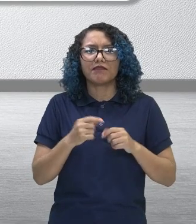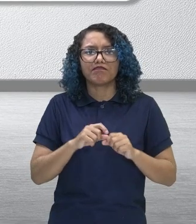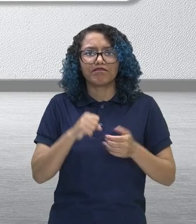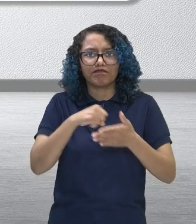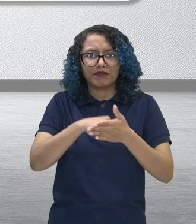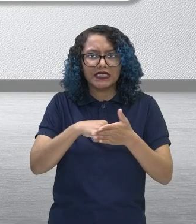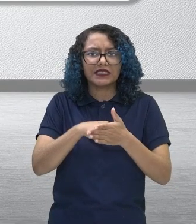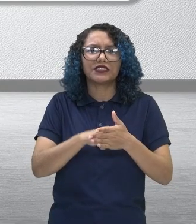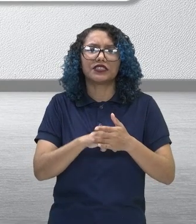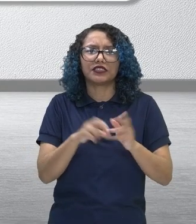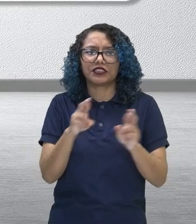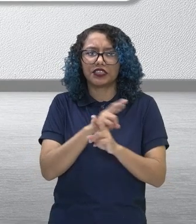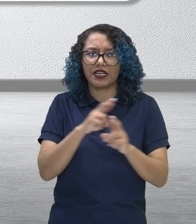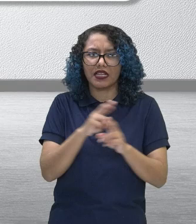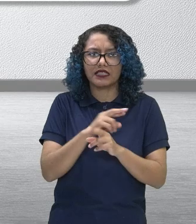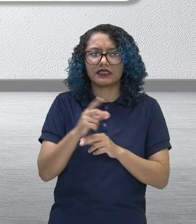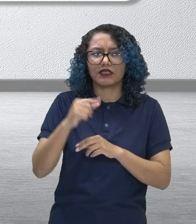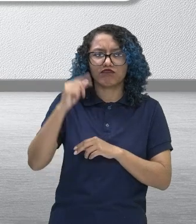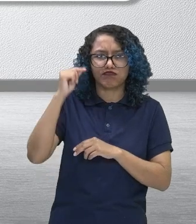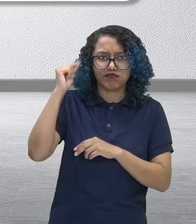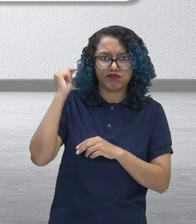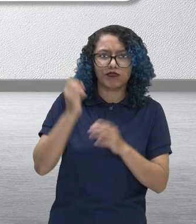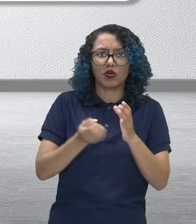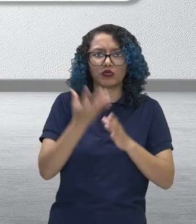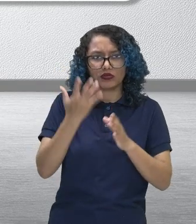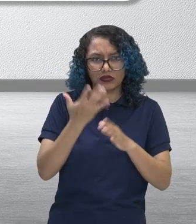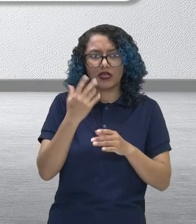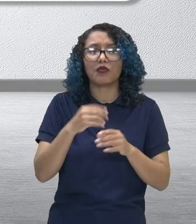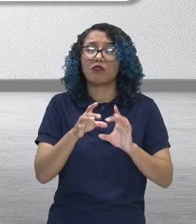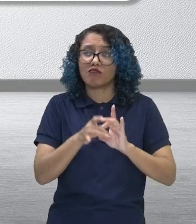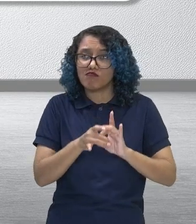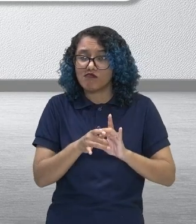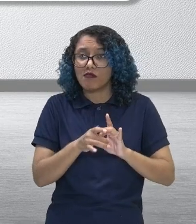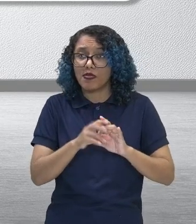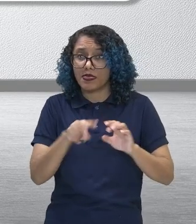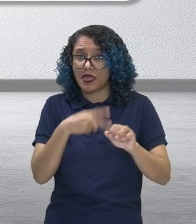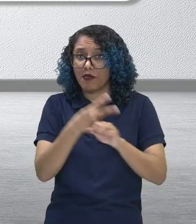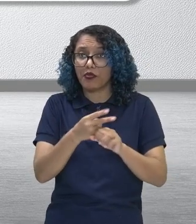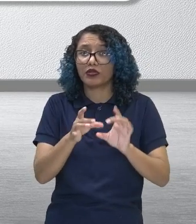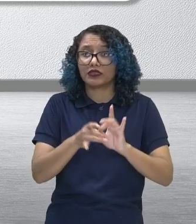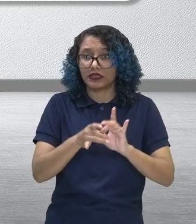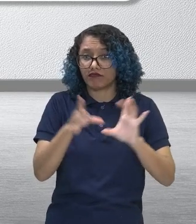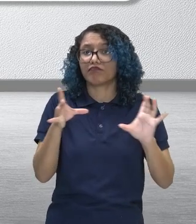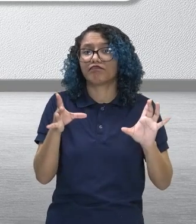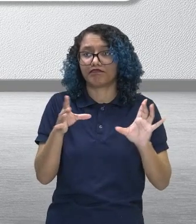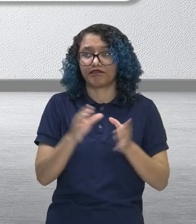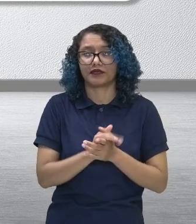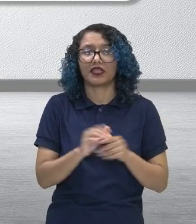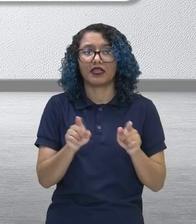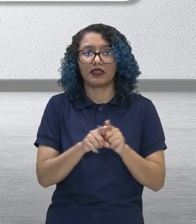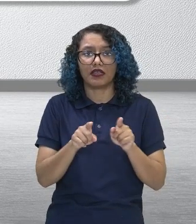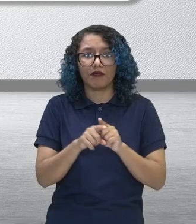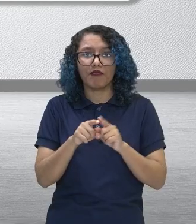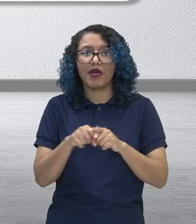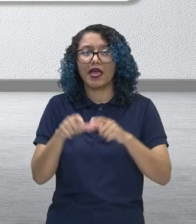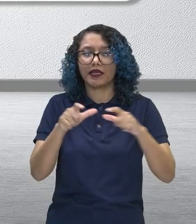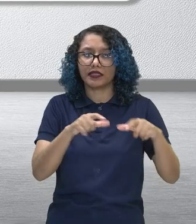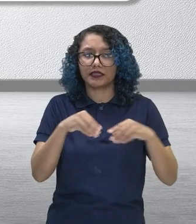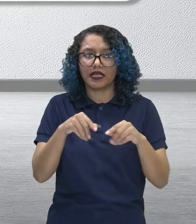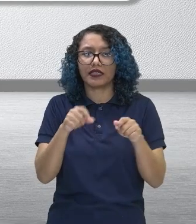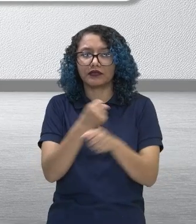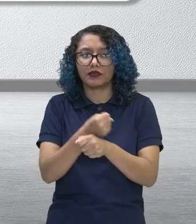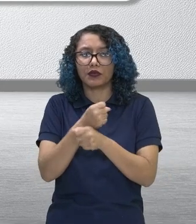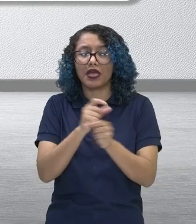de produção mesmo após a independência. O outro ponto que ele traz é a questão do latifúndio e da escravidão, né, como